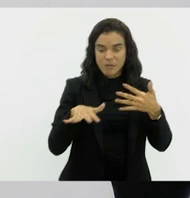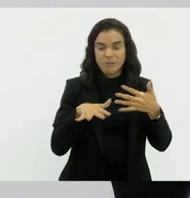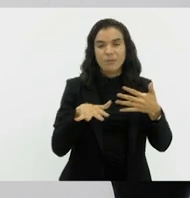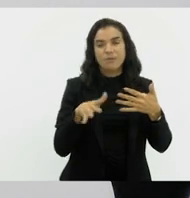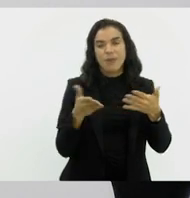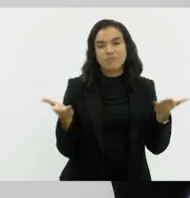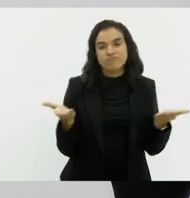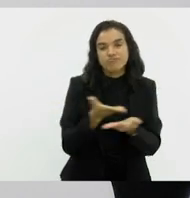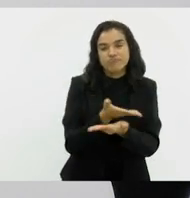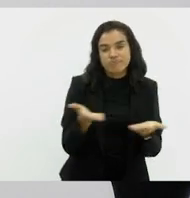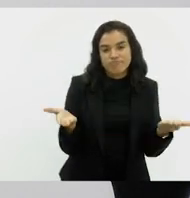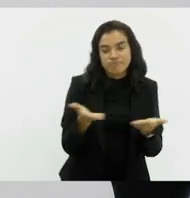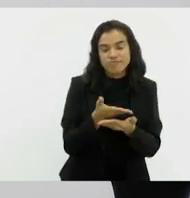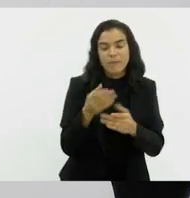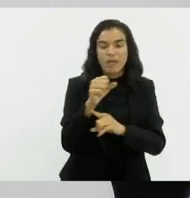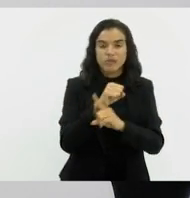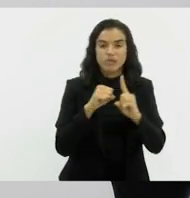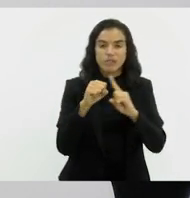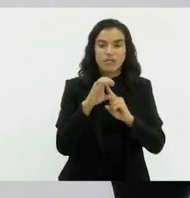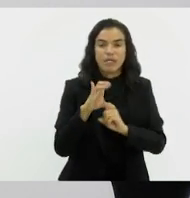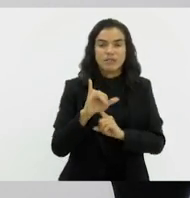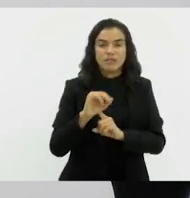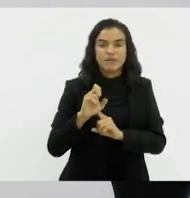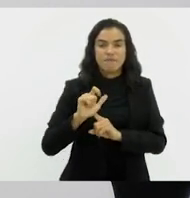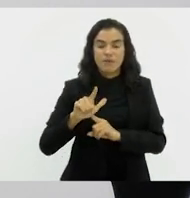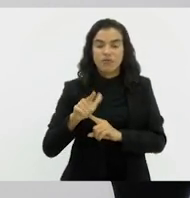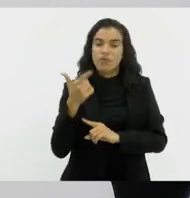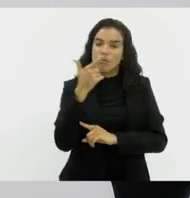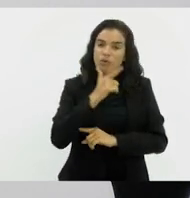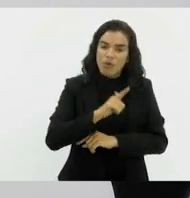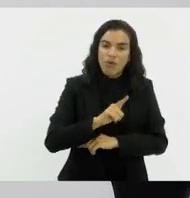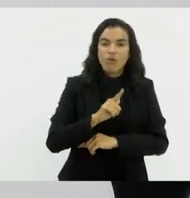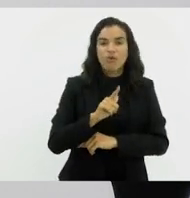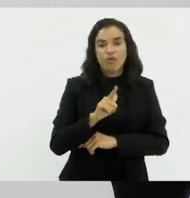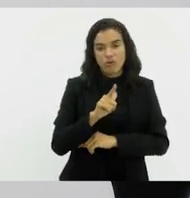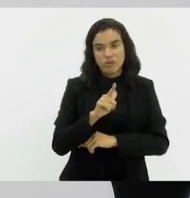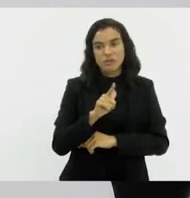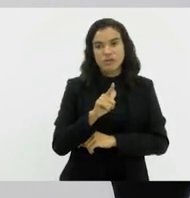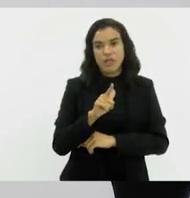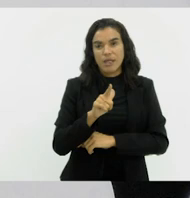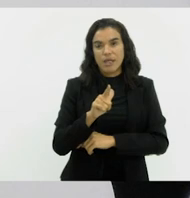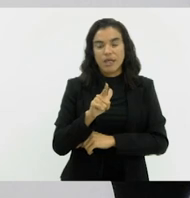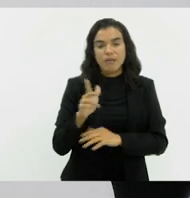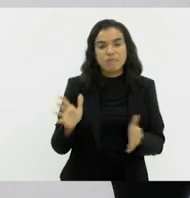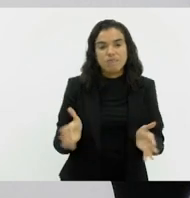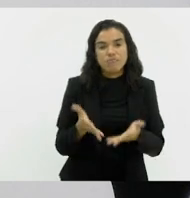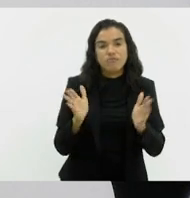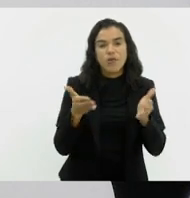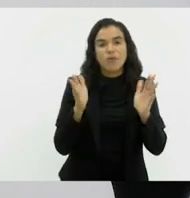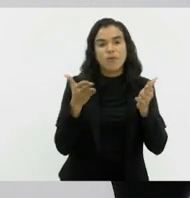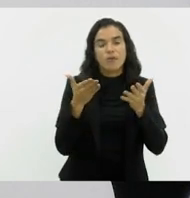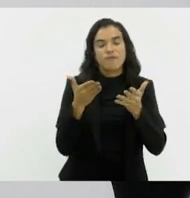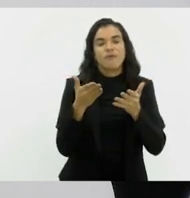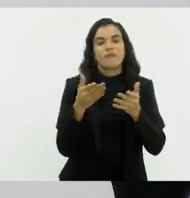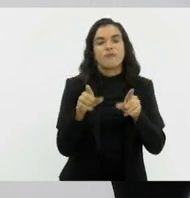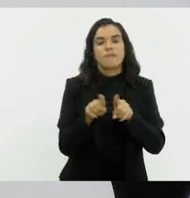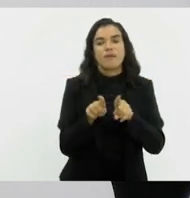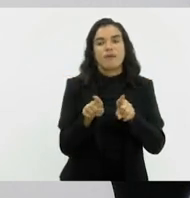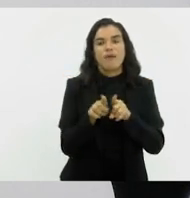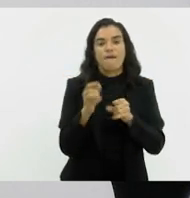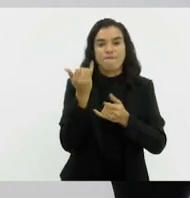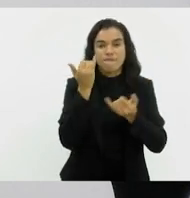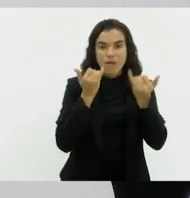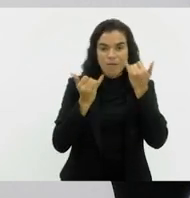articulação. Então, a sociedade civil, nos seus territórios, consegue, de uma certa forma, promover o acesso à informação, né,